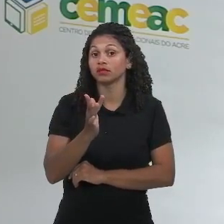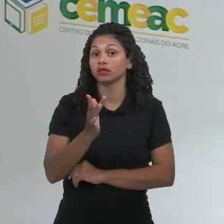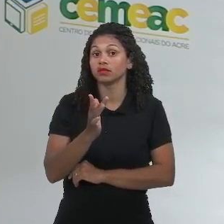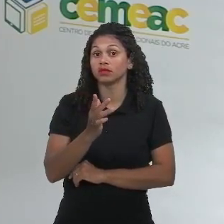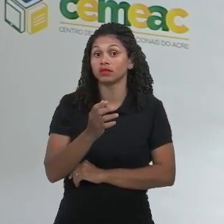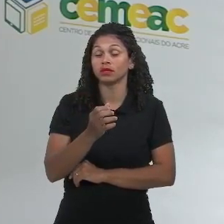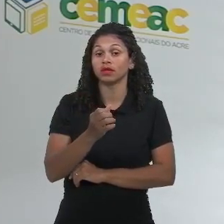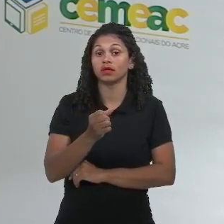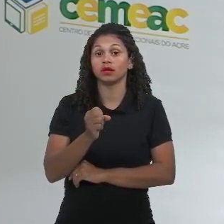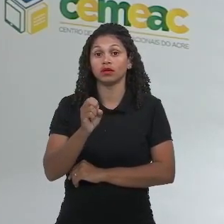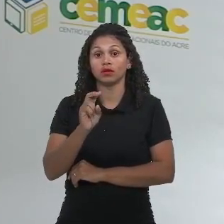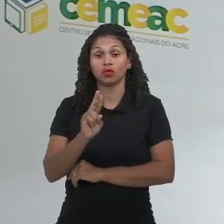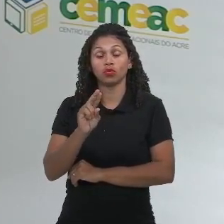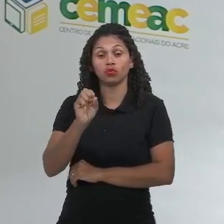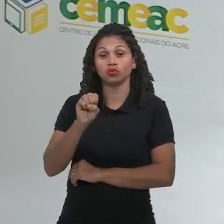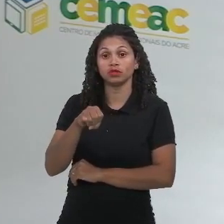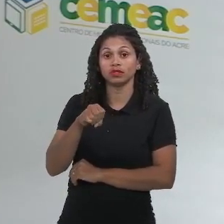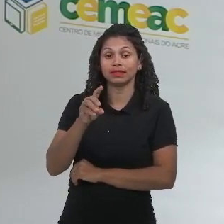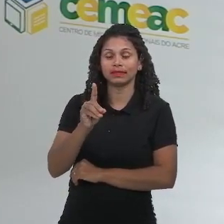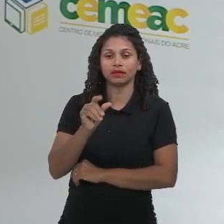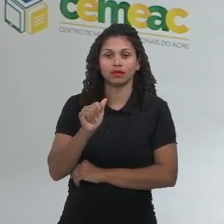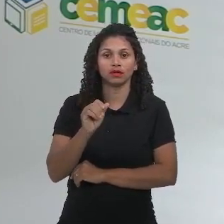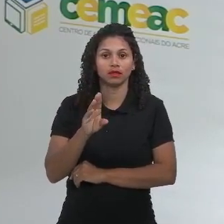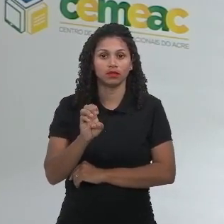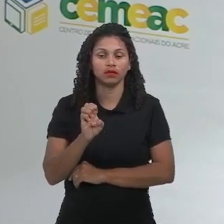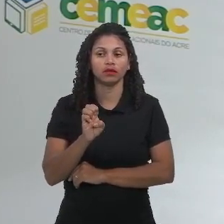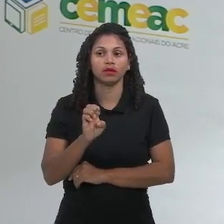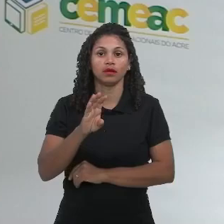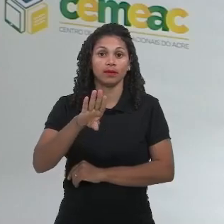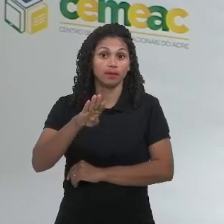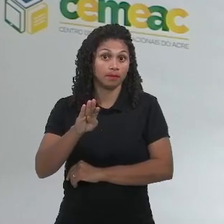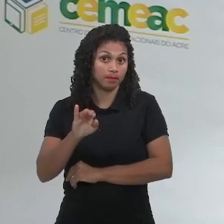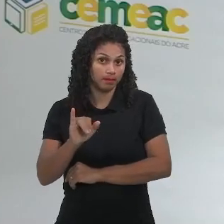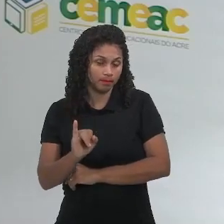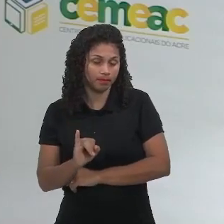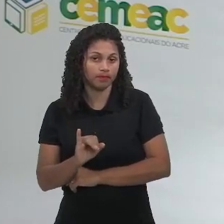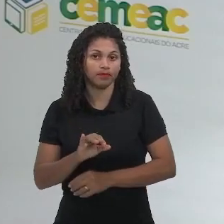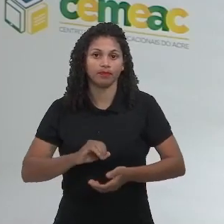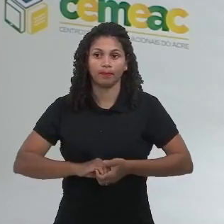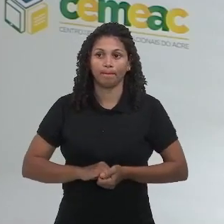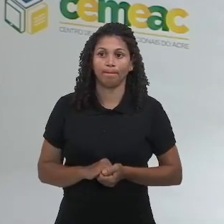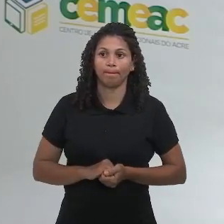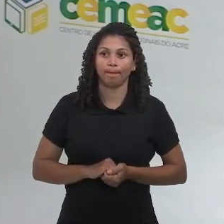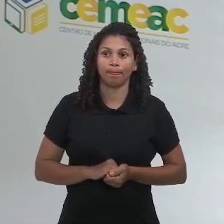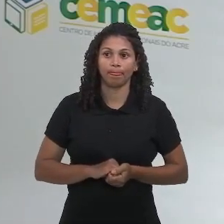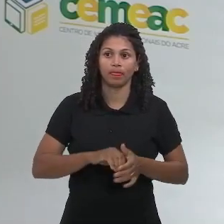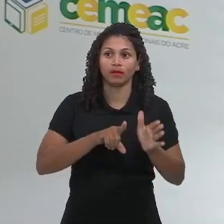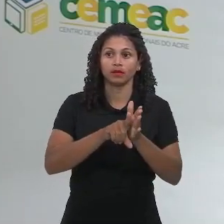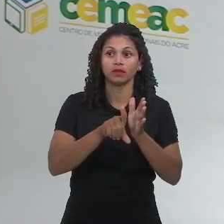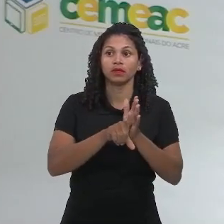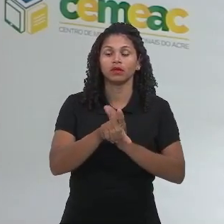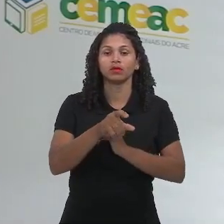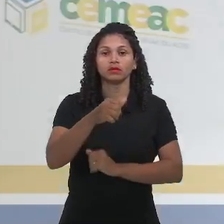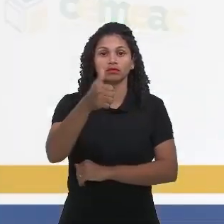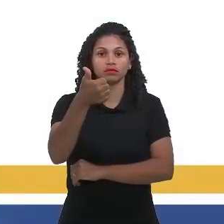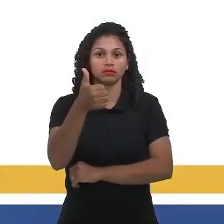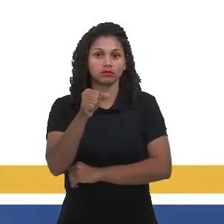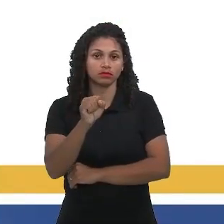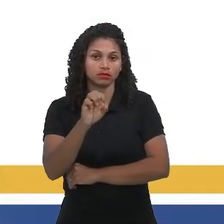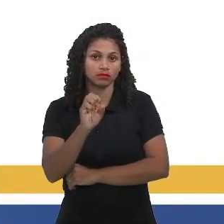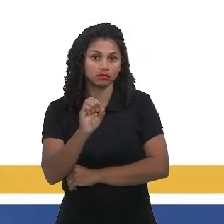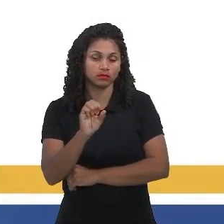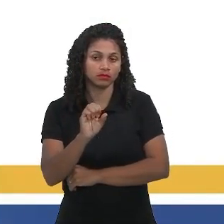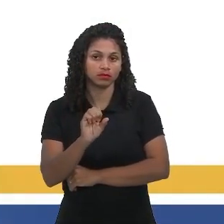unibi e tridimensionais que envolvem escala tá bom vamos a uma questão de escala do Enem questão 138